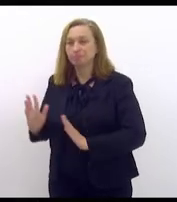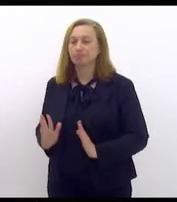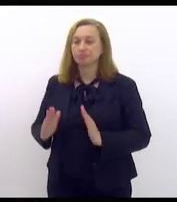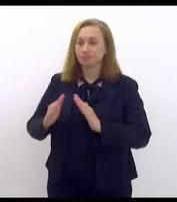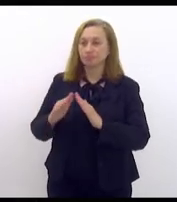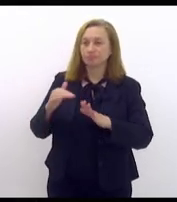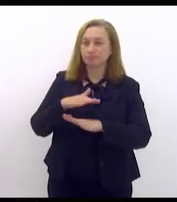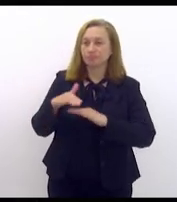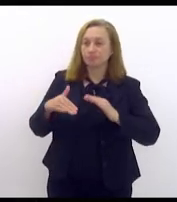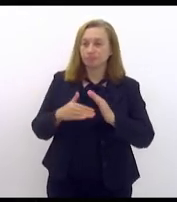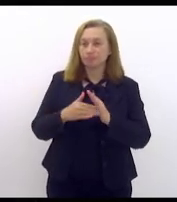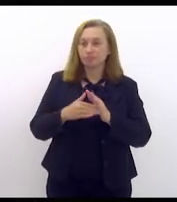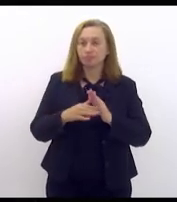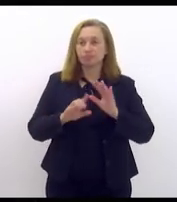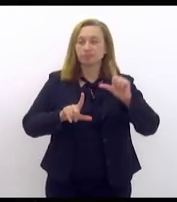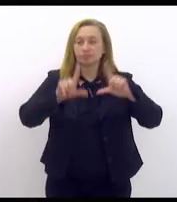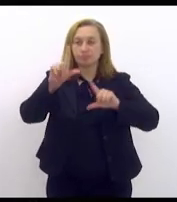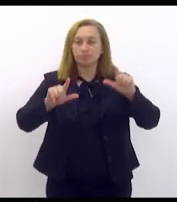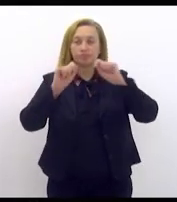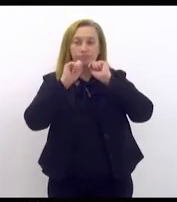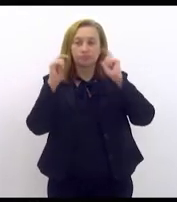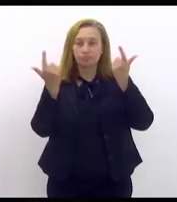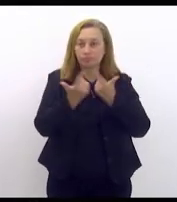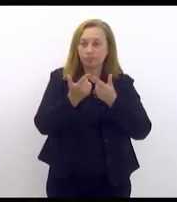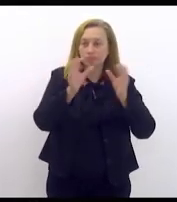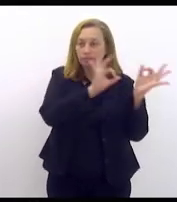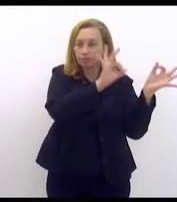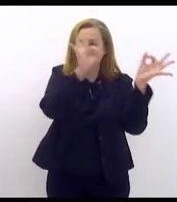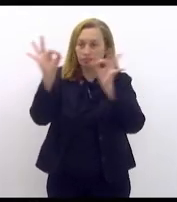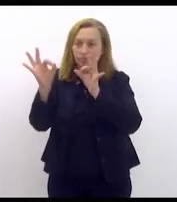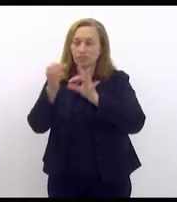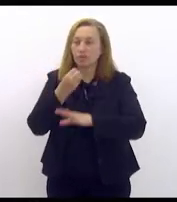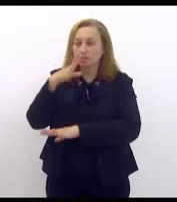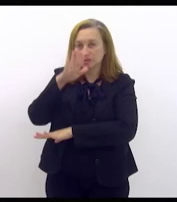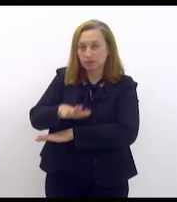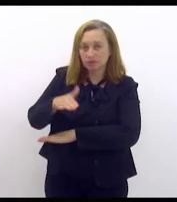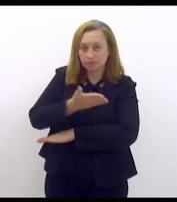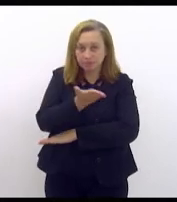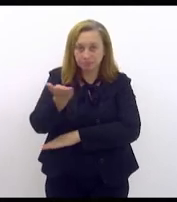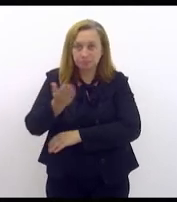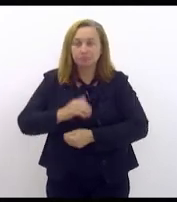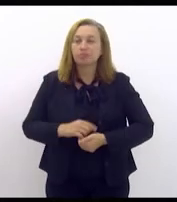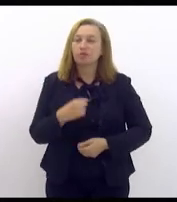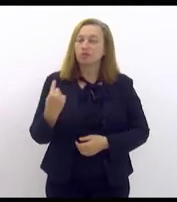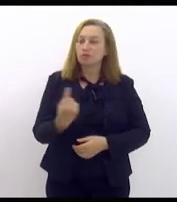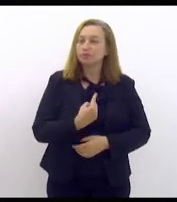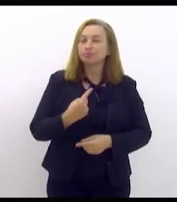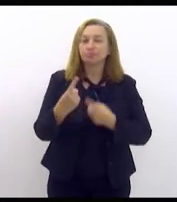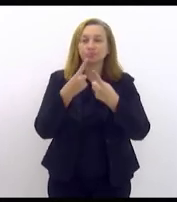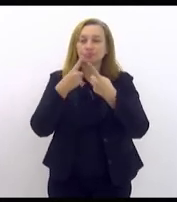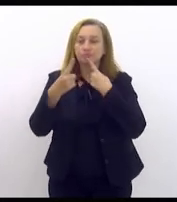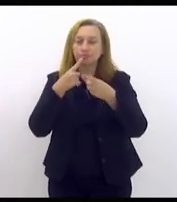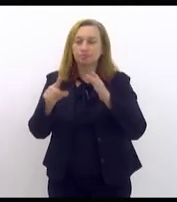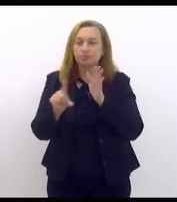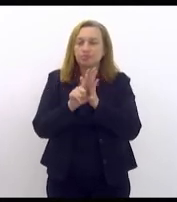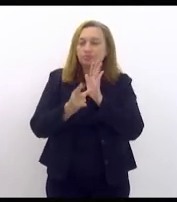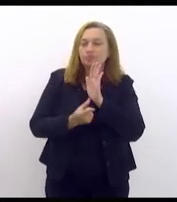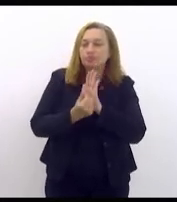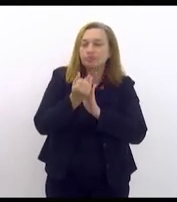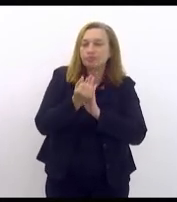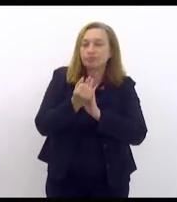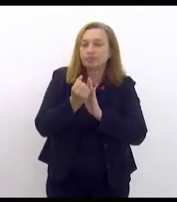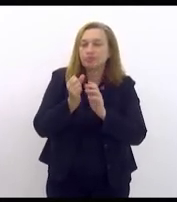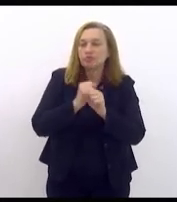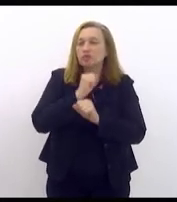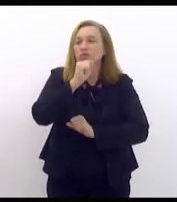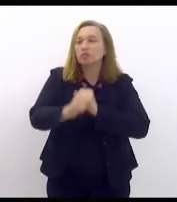e demais pessoas que conseguem me ouvir. Boa tarde. Nós estamos a discutir a lei orçamentária para o